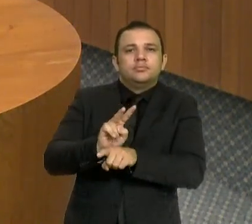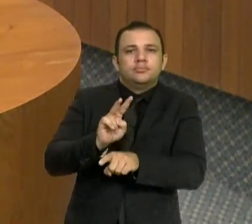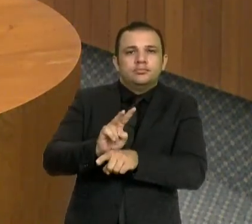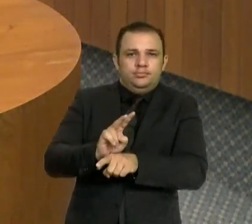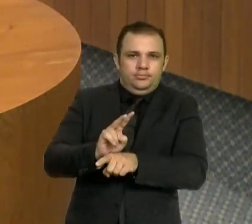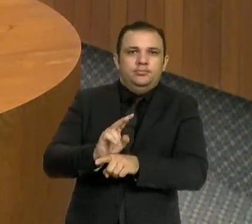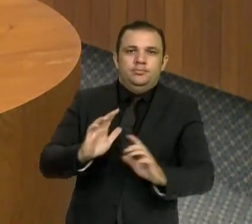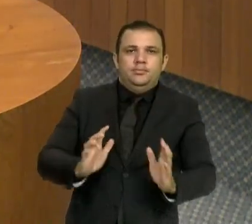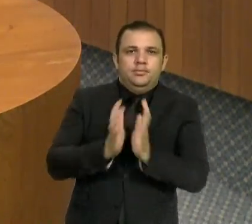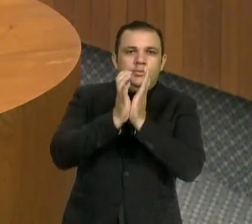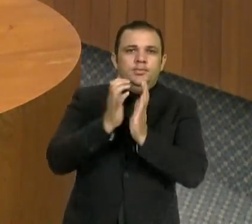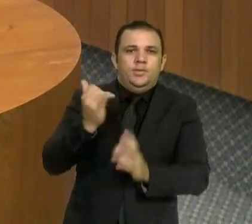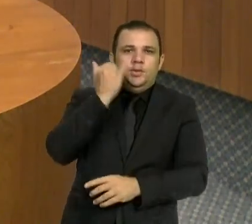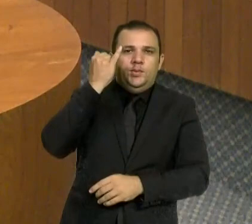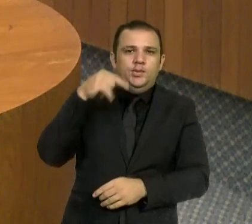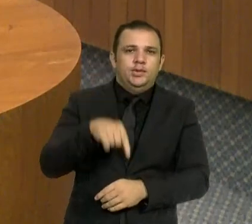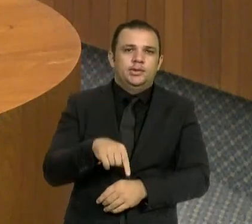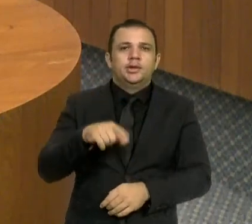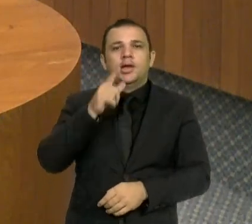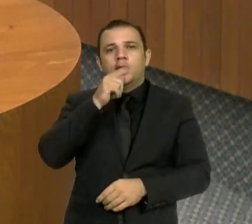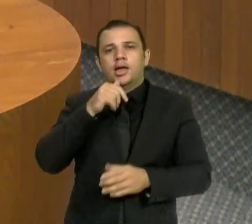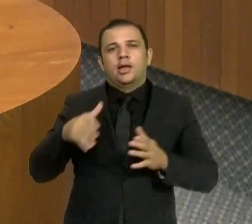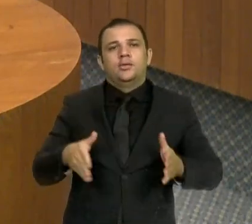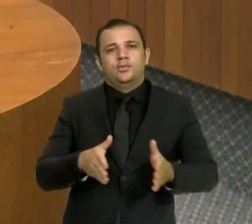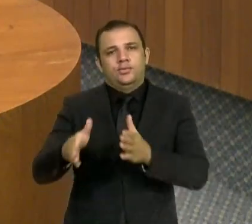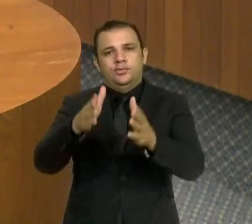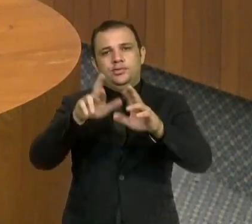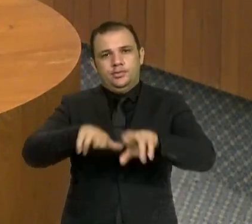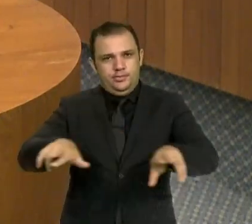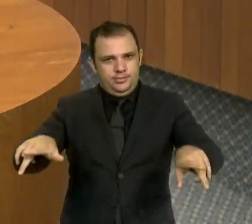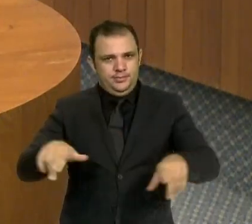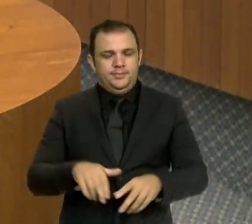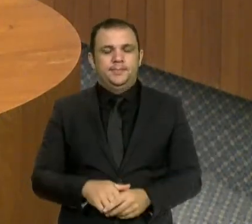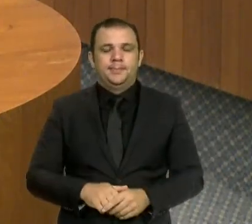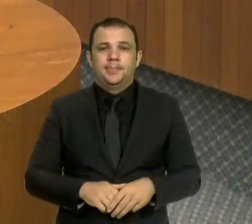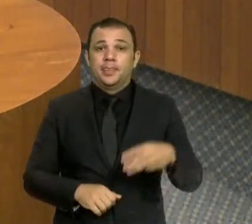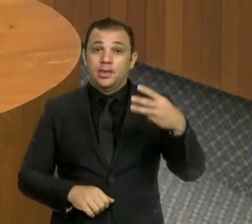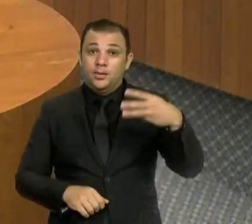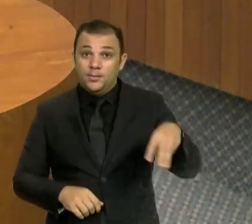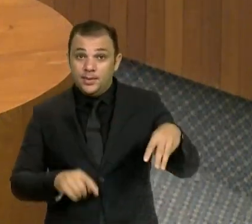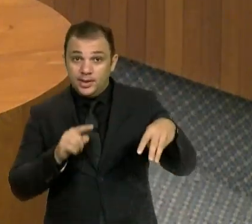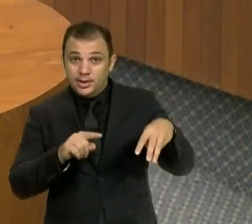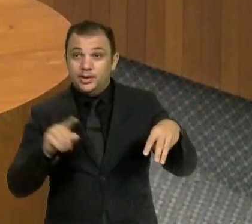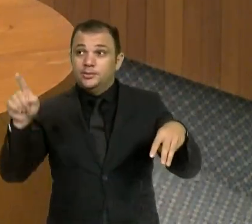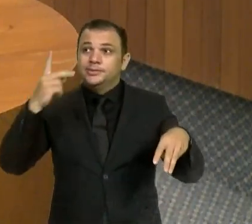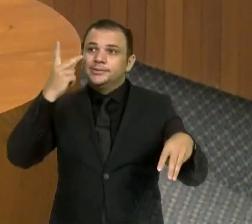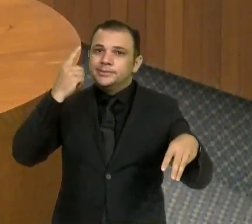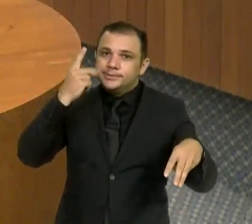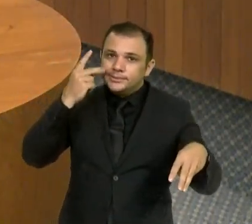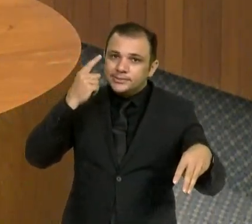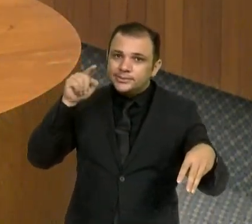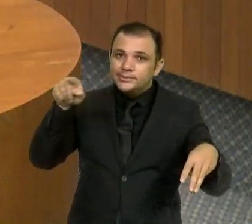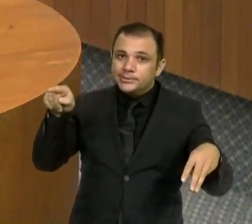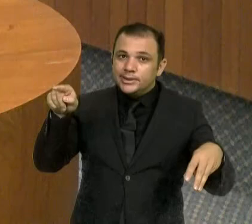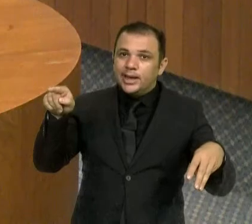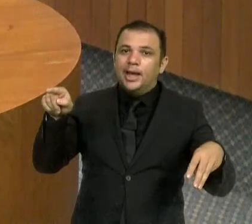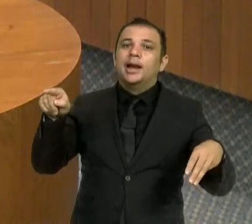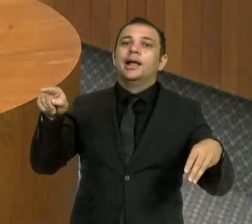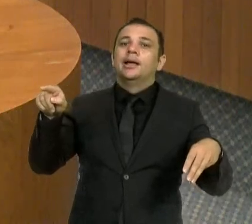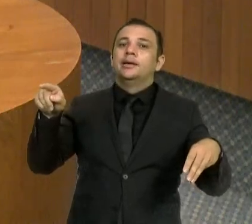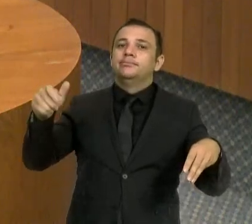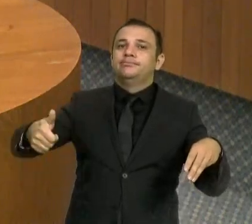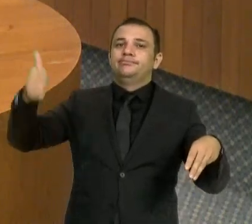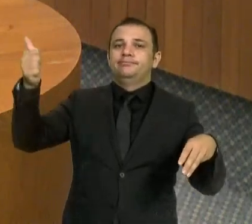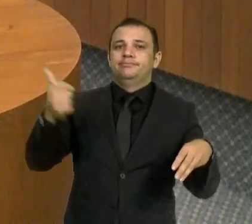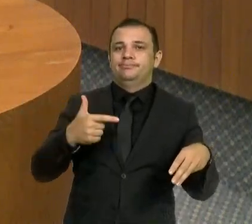que é os recursos hídricos. O Maranhão, muito diferente do Ceará, infelizmente ainda está muito atrás. Nós não temos